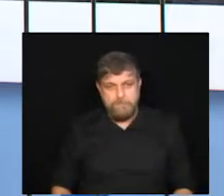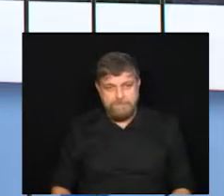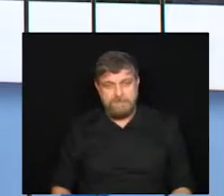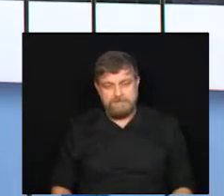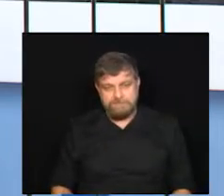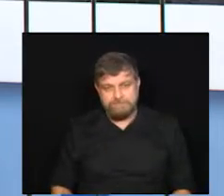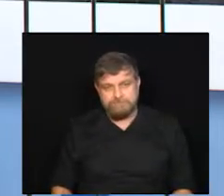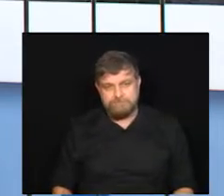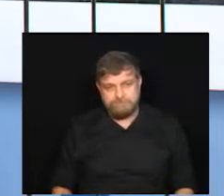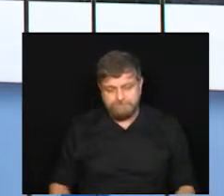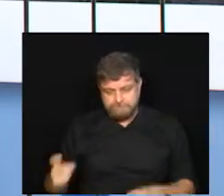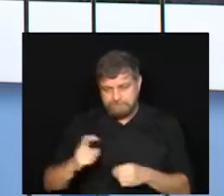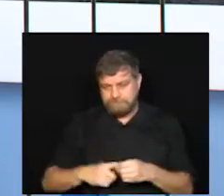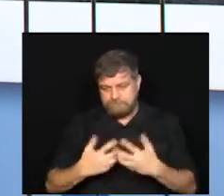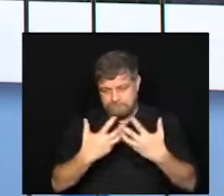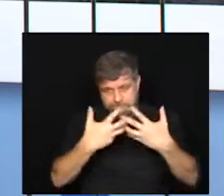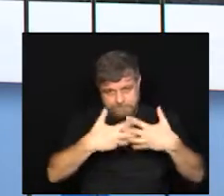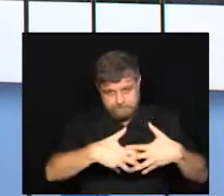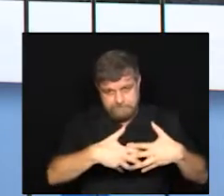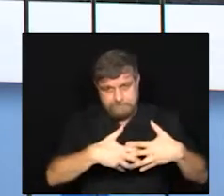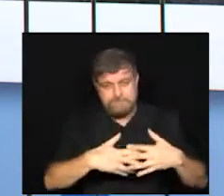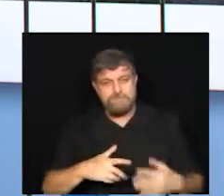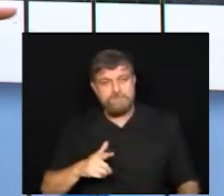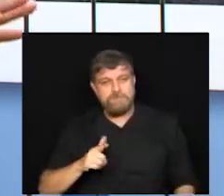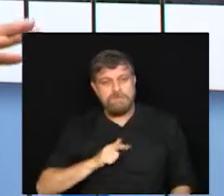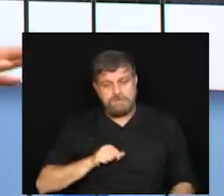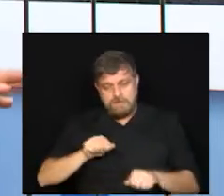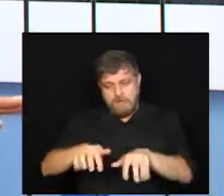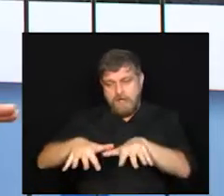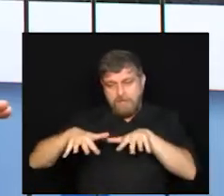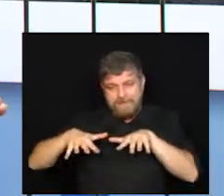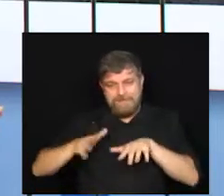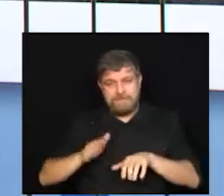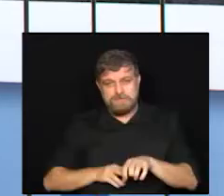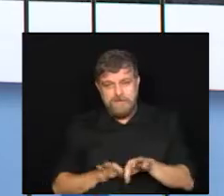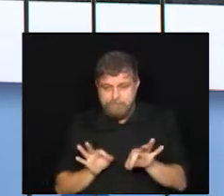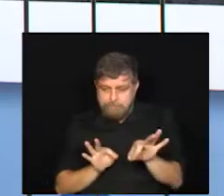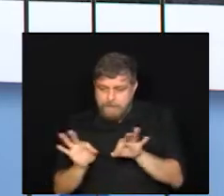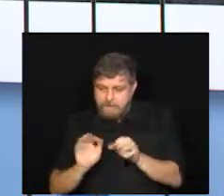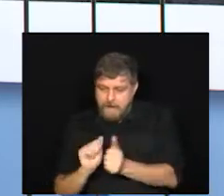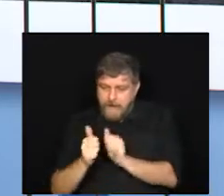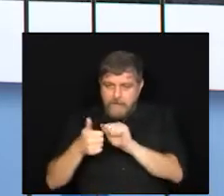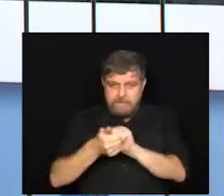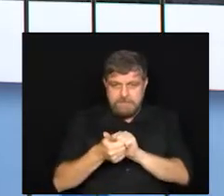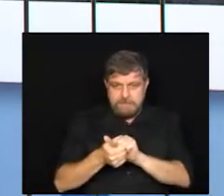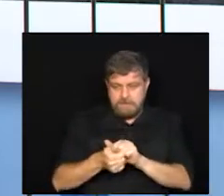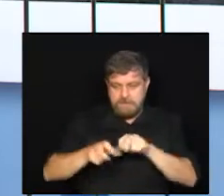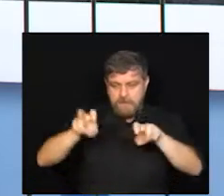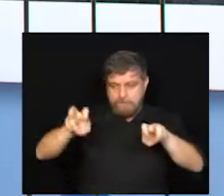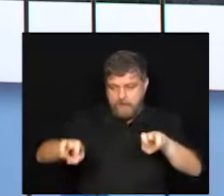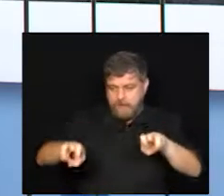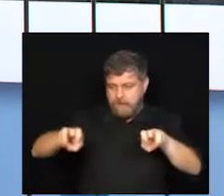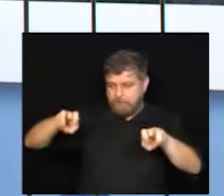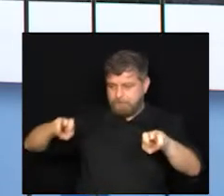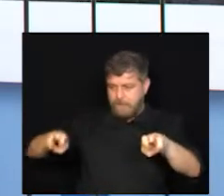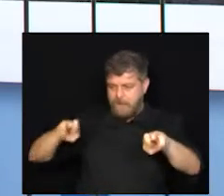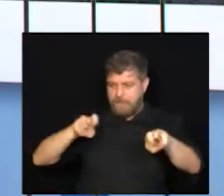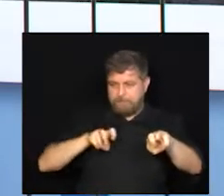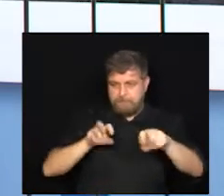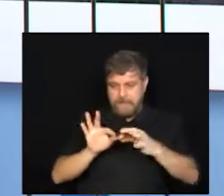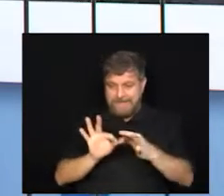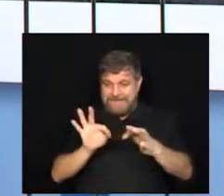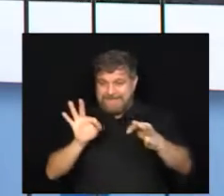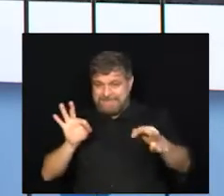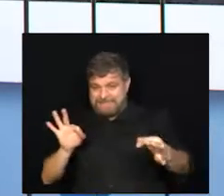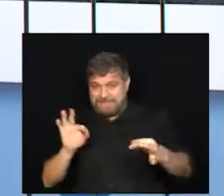plenário voltam a acontecer. O plenário já foi, inclusive, readaptado para que se mantenha uma distância segura